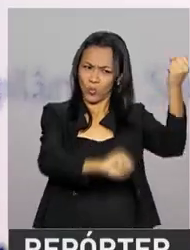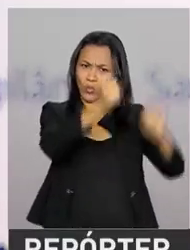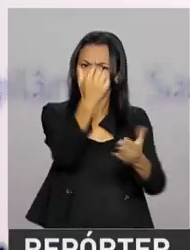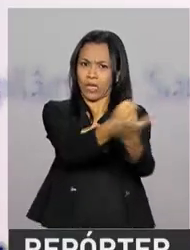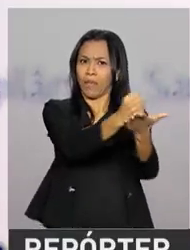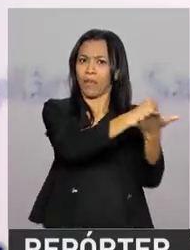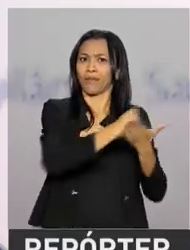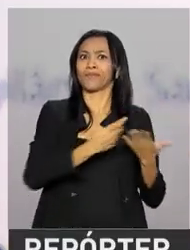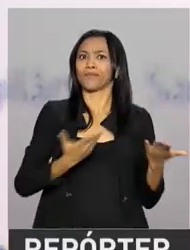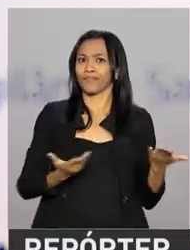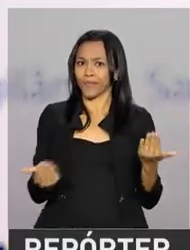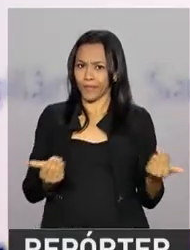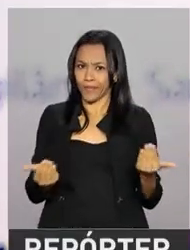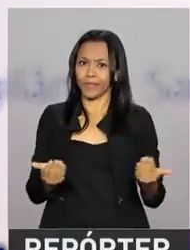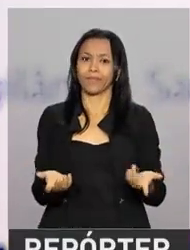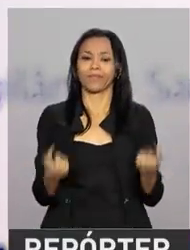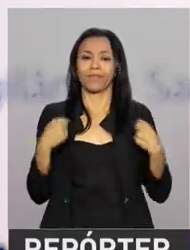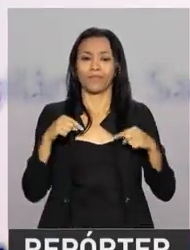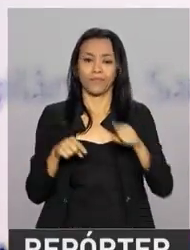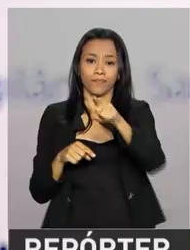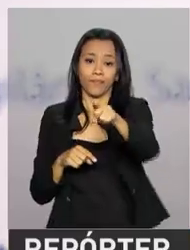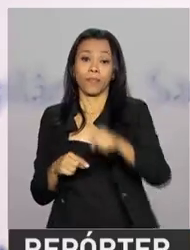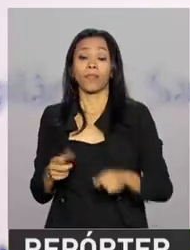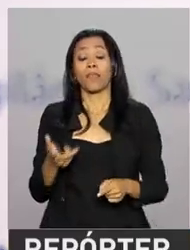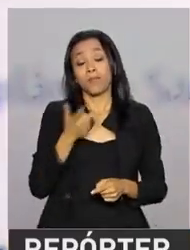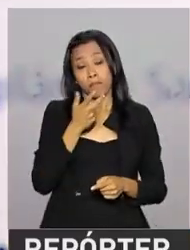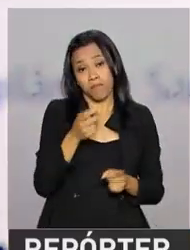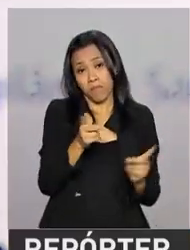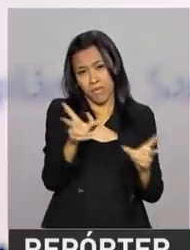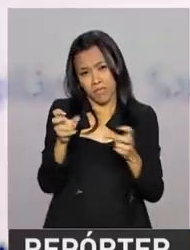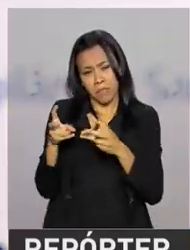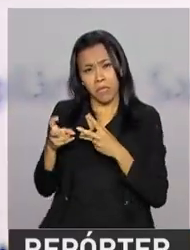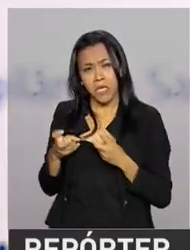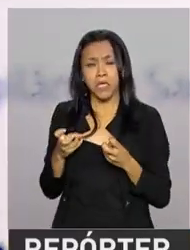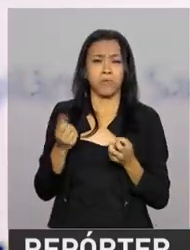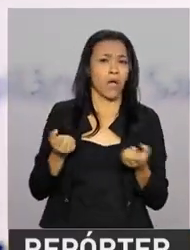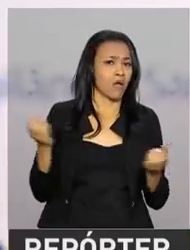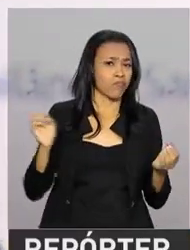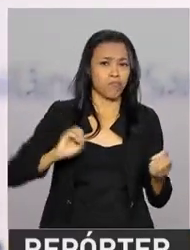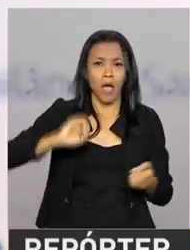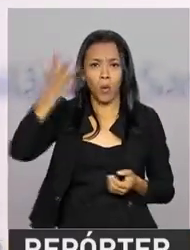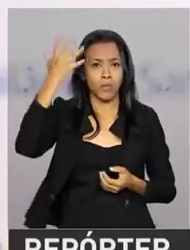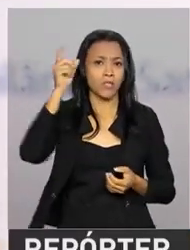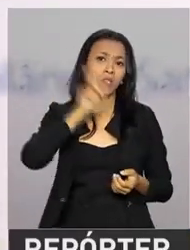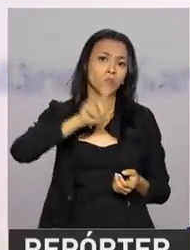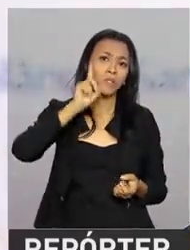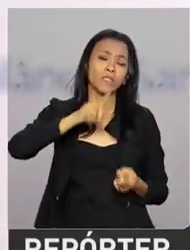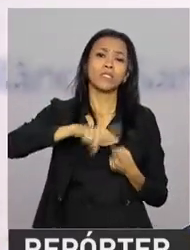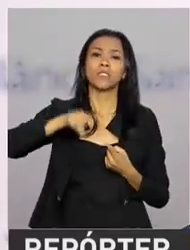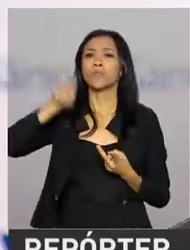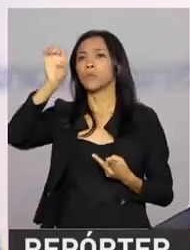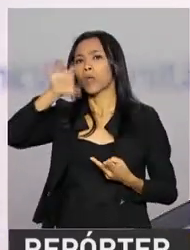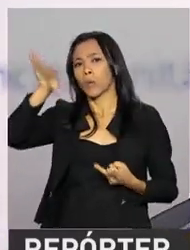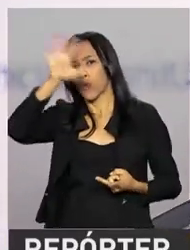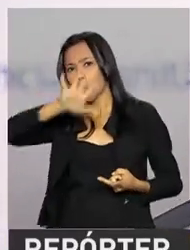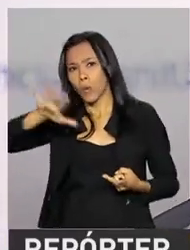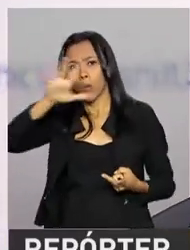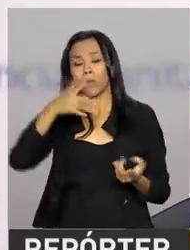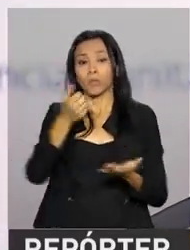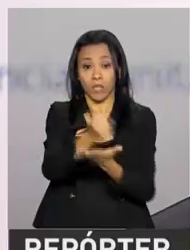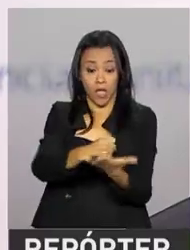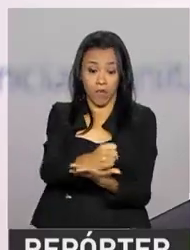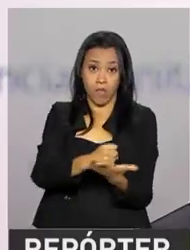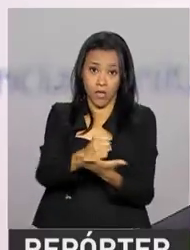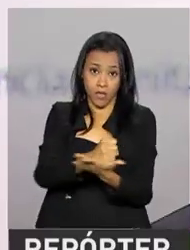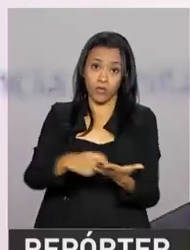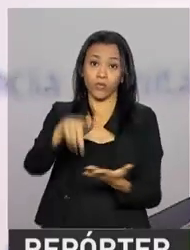acompanhando uma tendência global que se observa nos estados unidos na europa a participação dos genéricos e similares